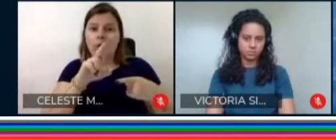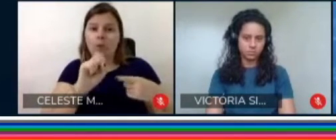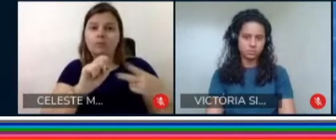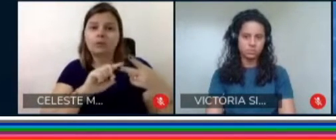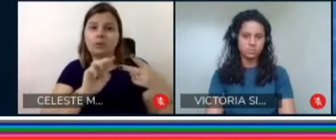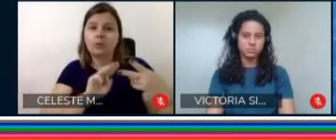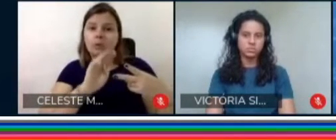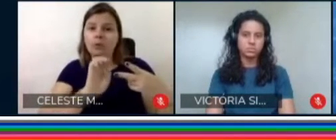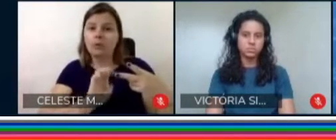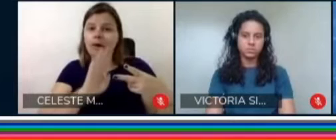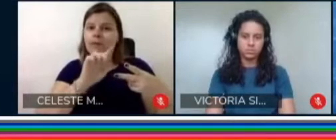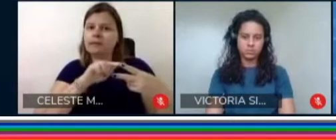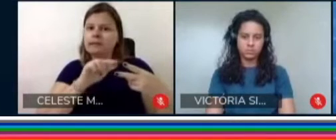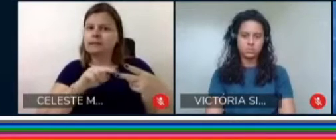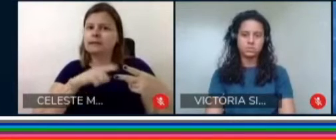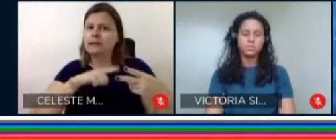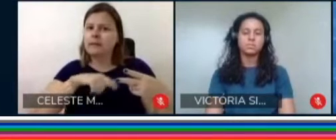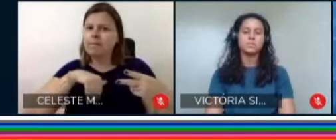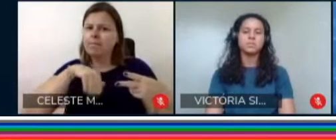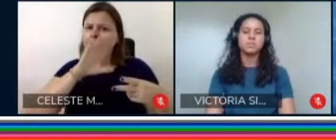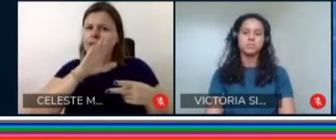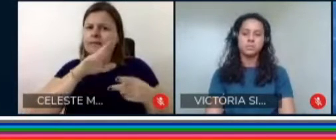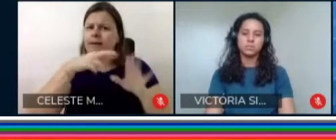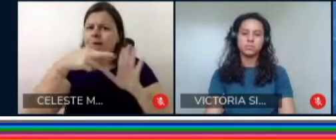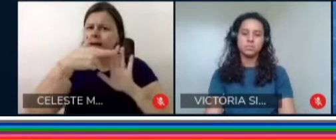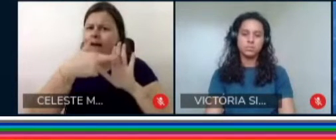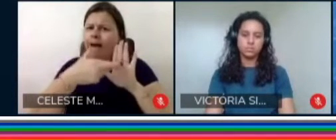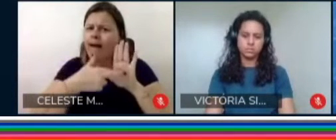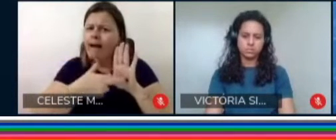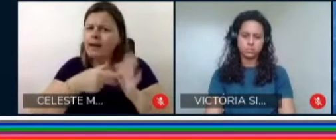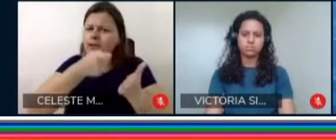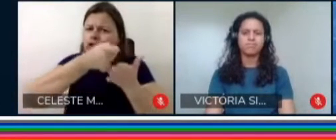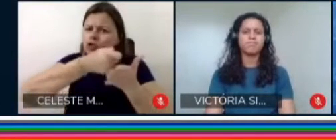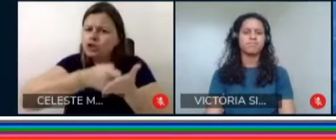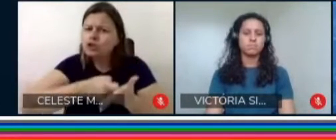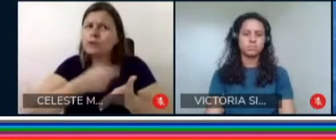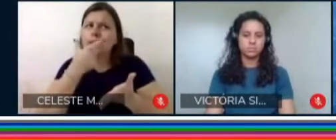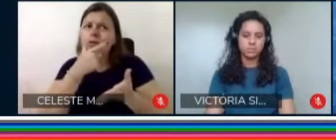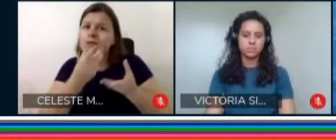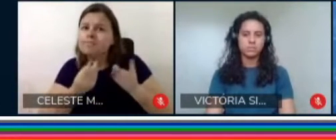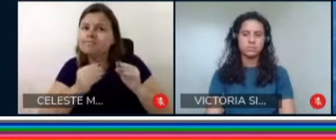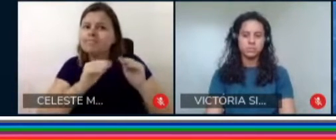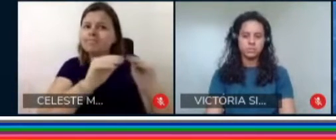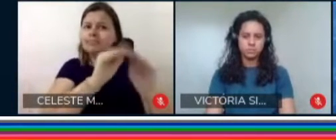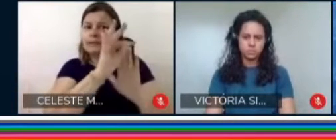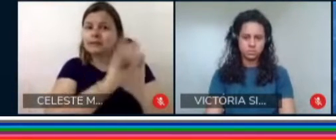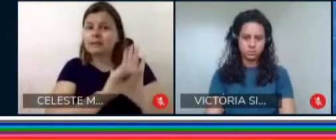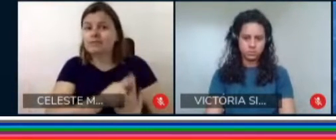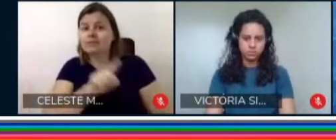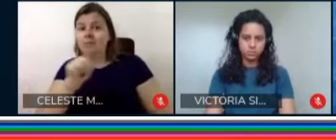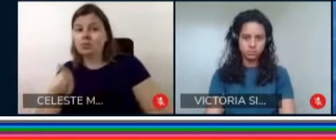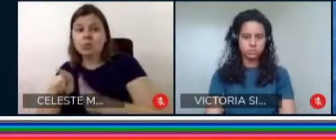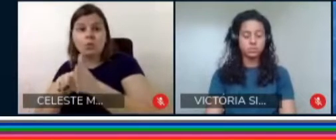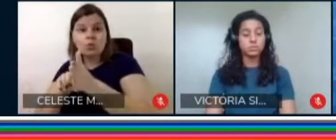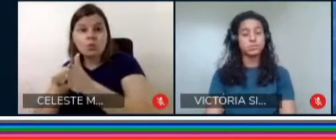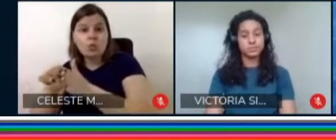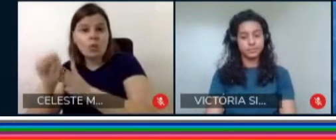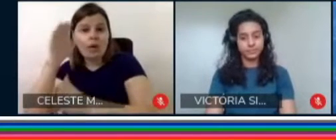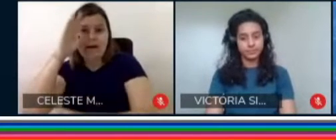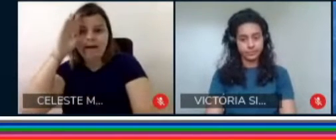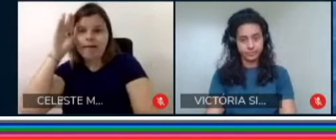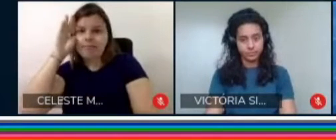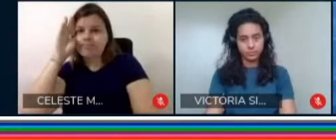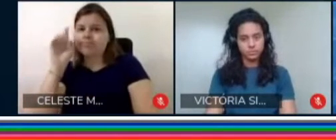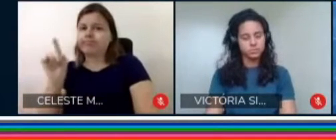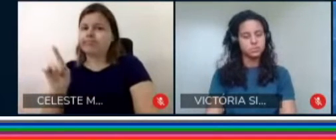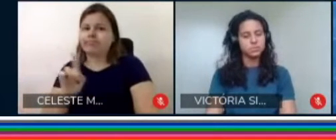rígidos de inclusão, né, dos trabalhos, eles passam por avaliações um pouco mais rígidas. O Google Acadêmico não tem